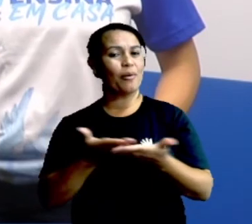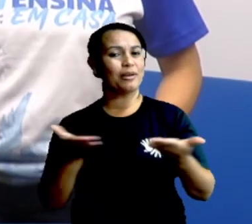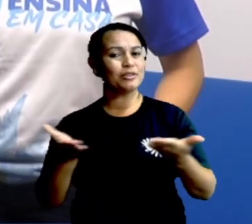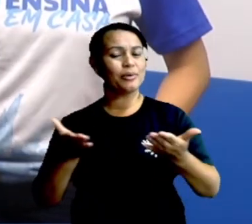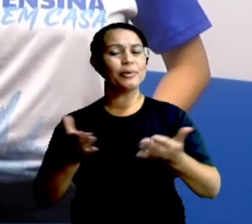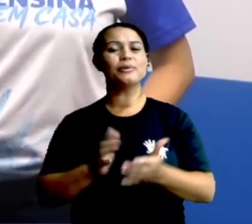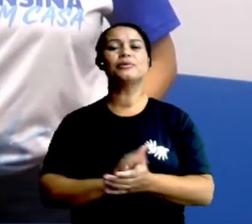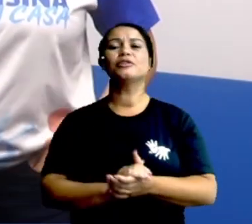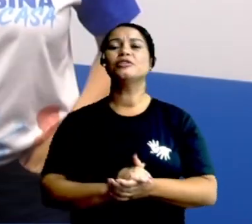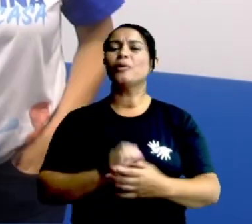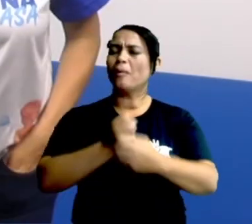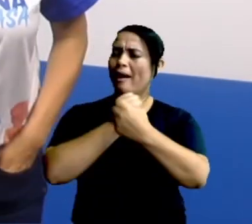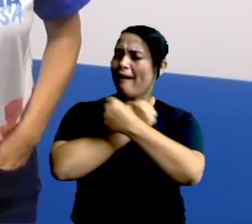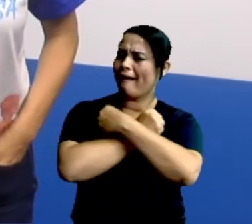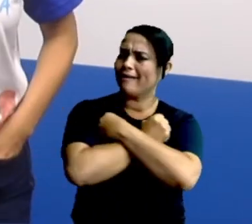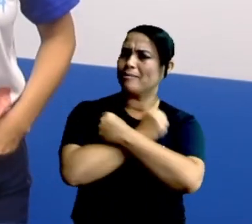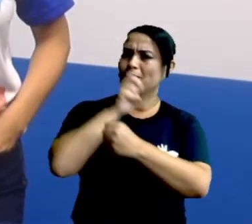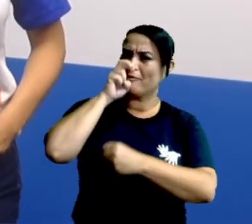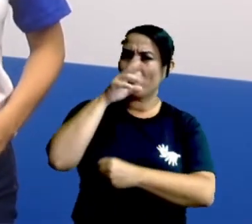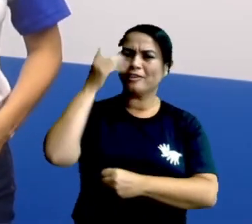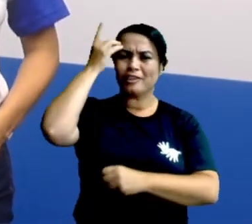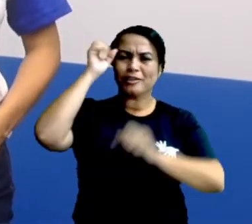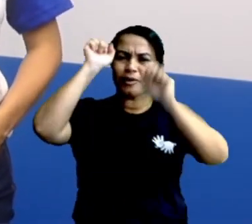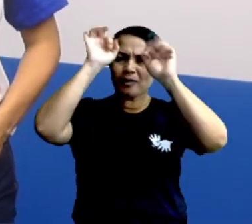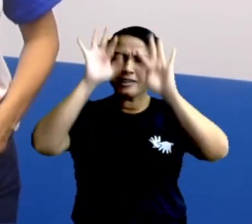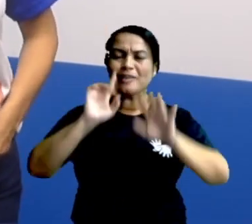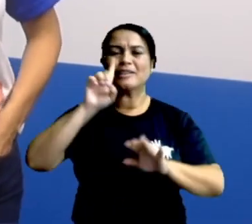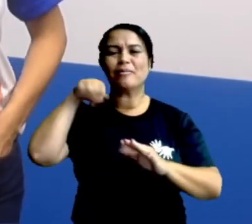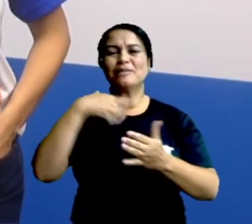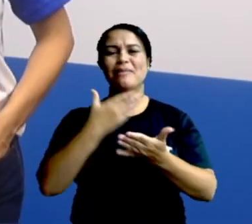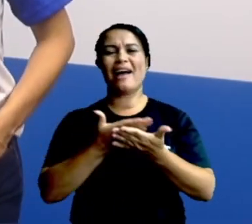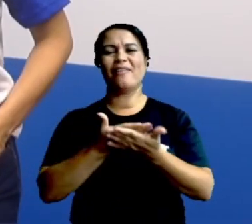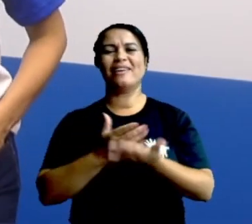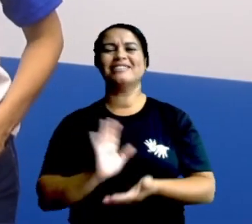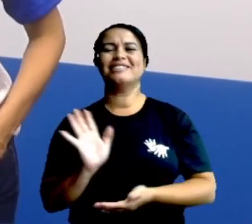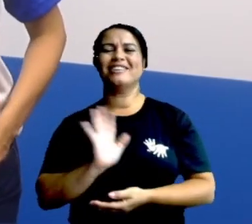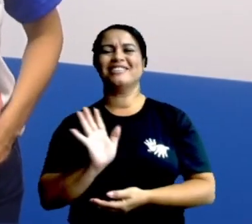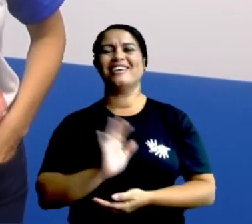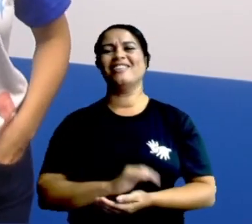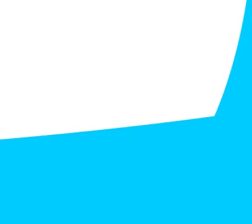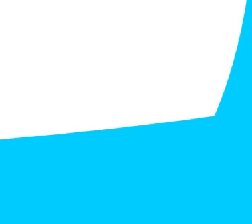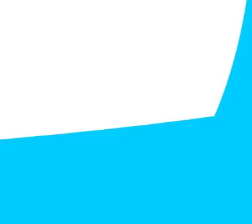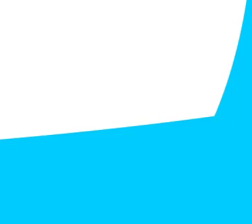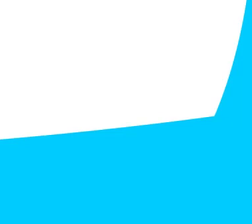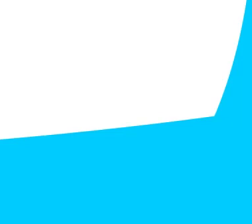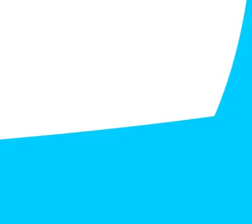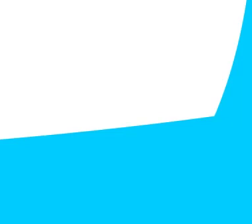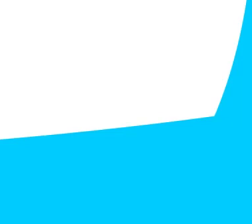de hoje. Um grande abraço, fiquem todos com Deus e até a próxima aula. Tchau, tchau!